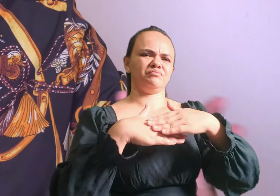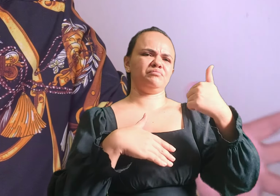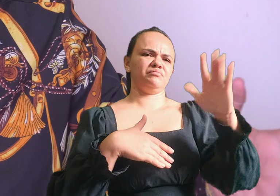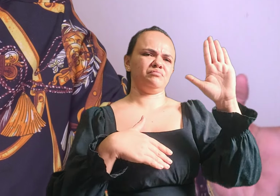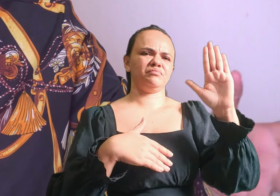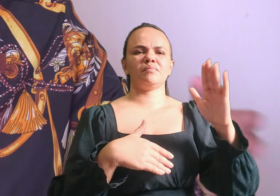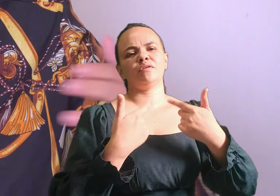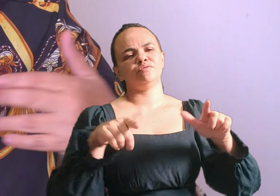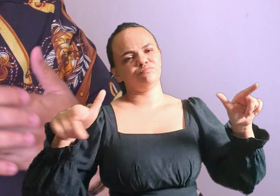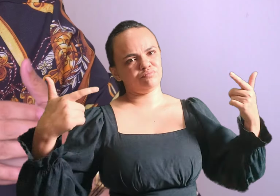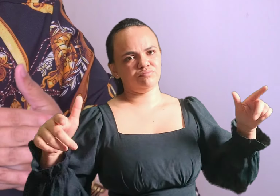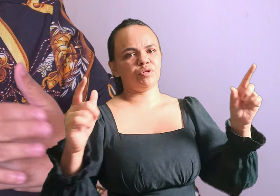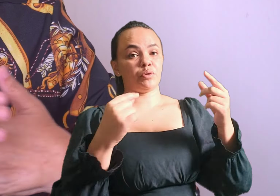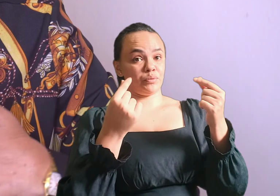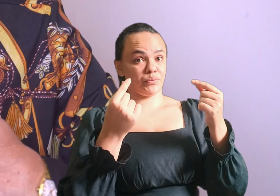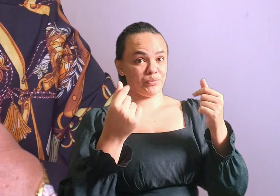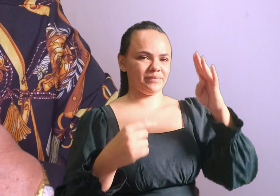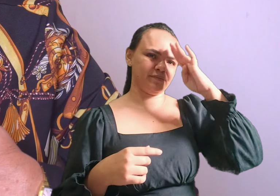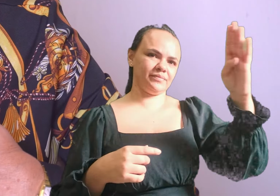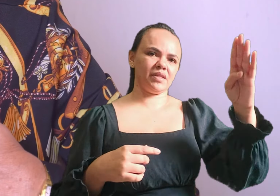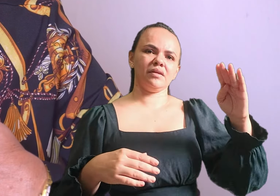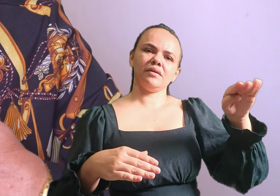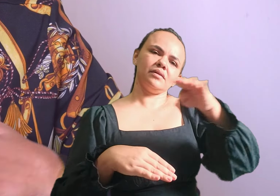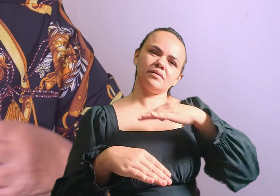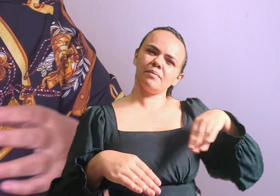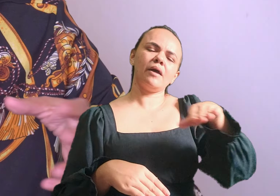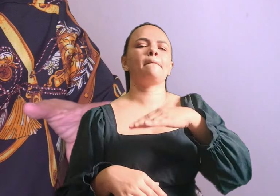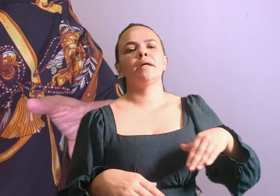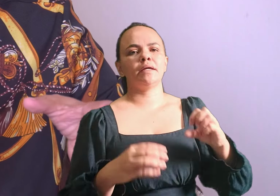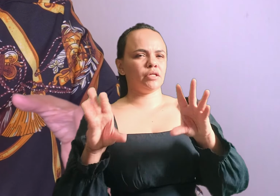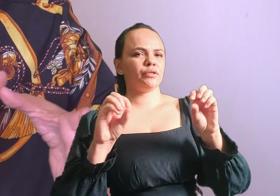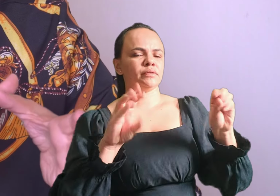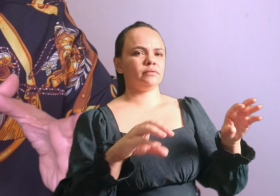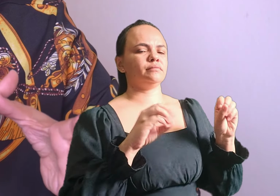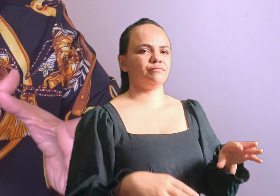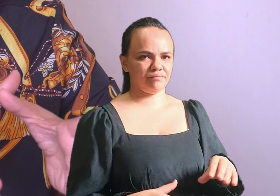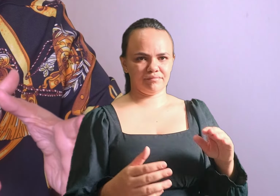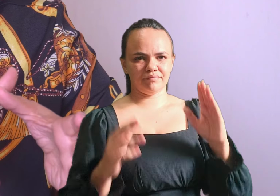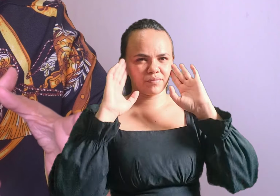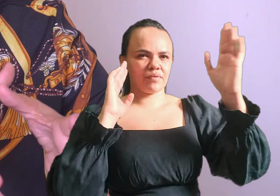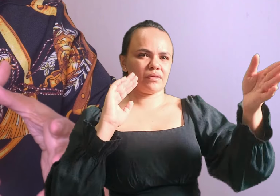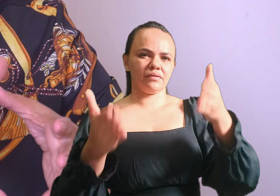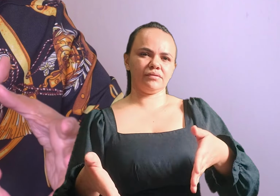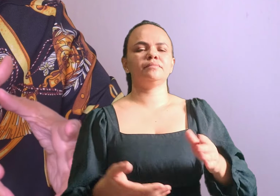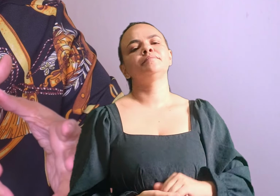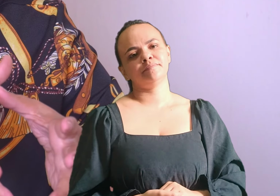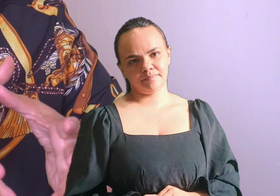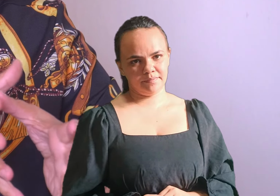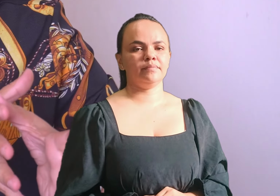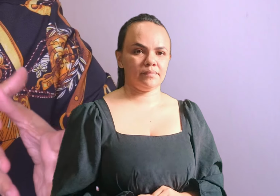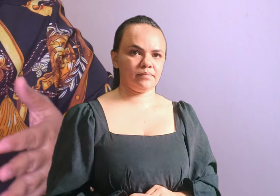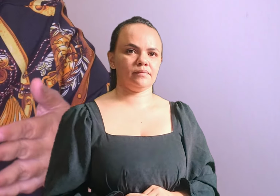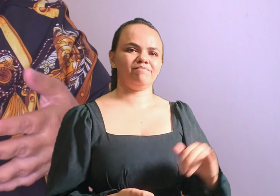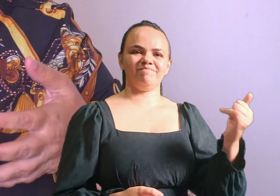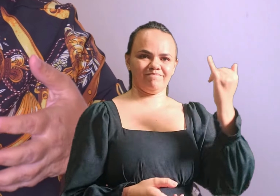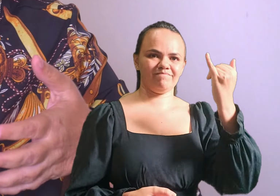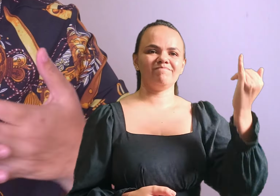muito grande principalmente no setor da educação então é preciso que re